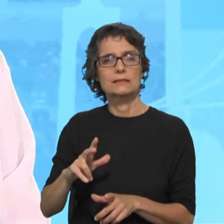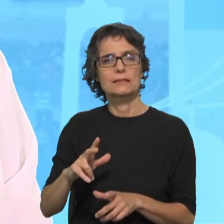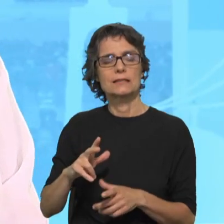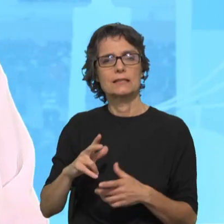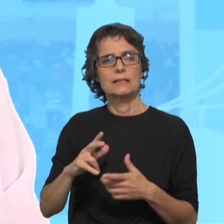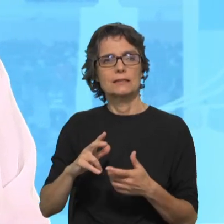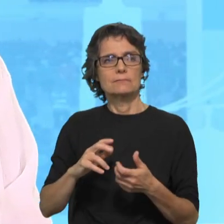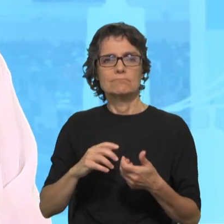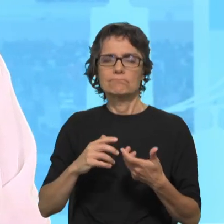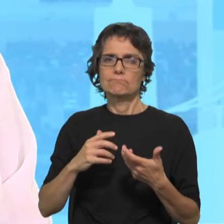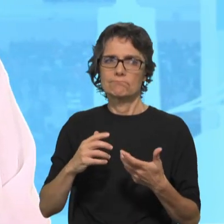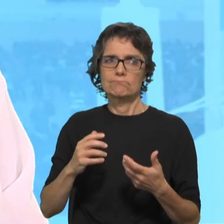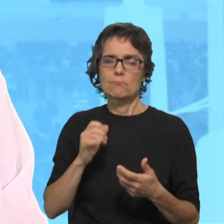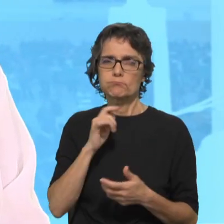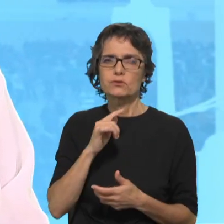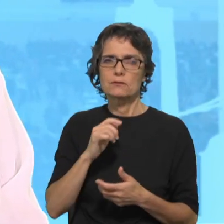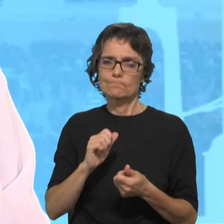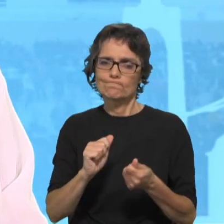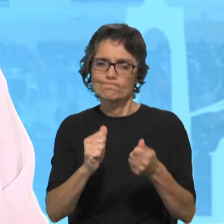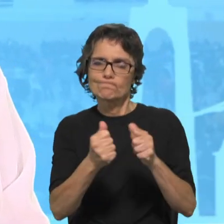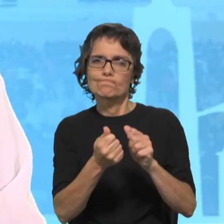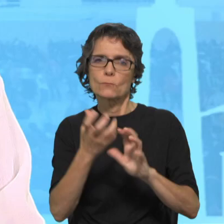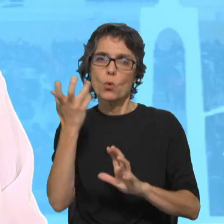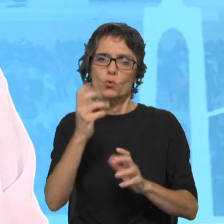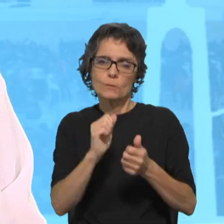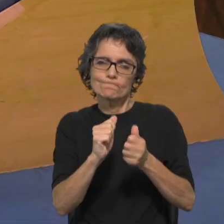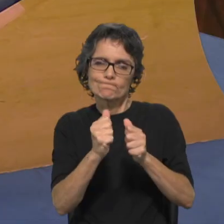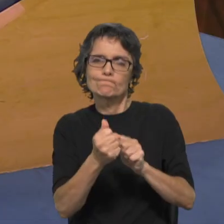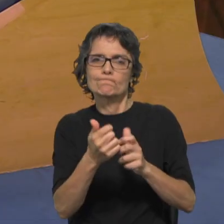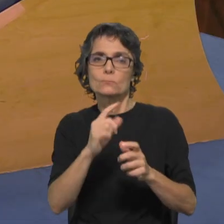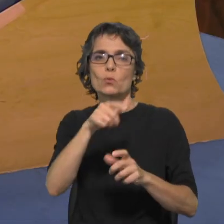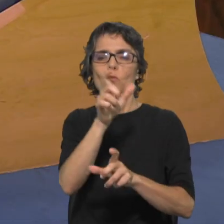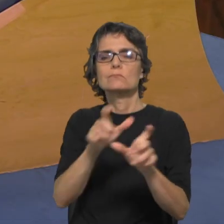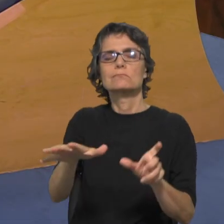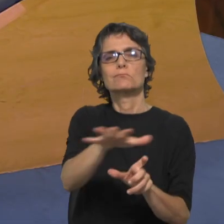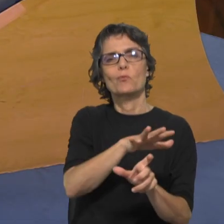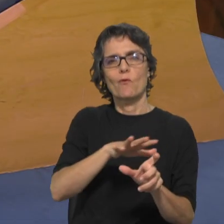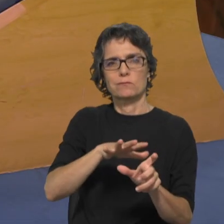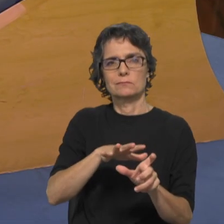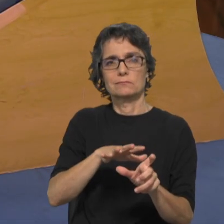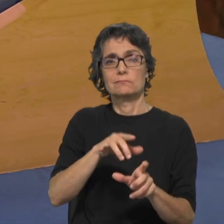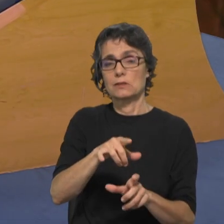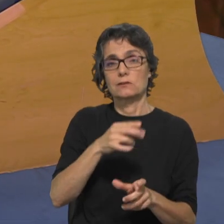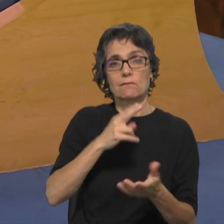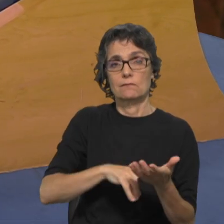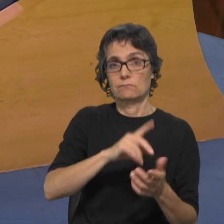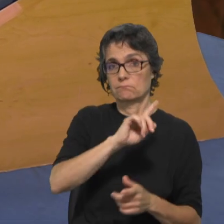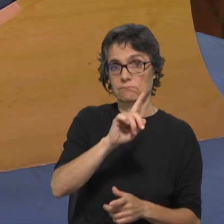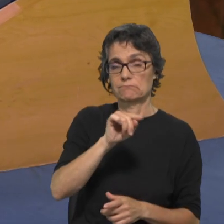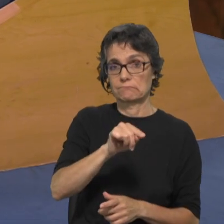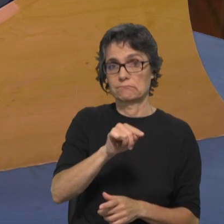aclimatarem bem com os outros, culturalmente com os outros povos e misturarem-se. Isto não é verdade. Esta